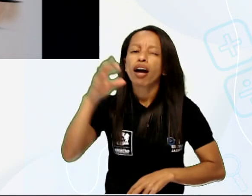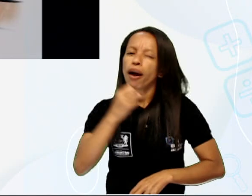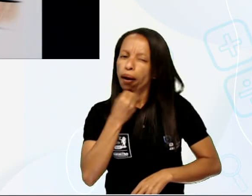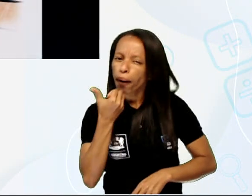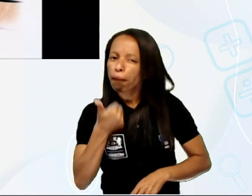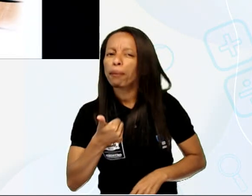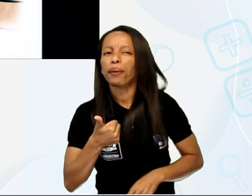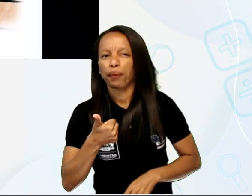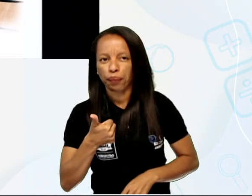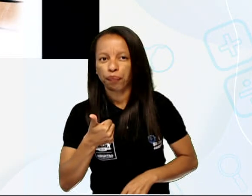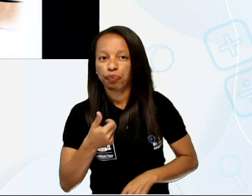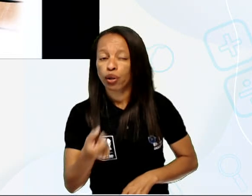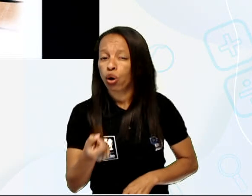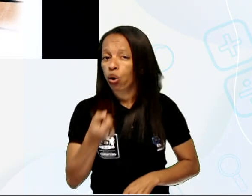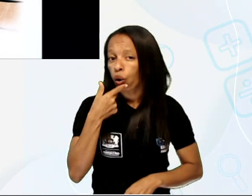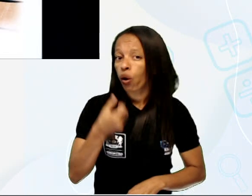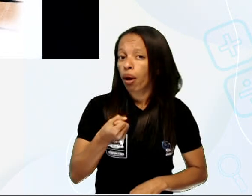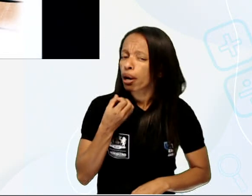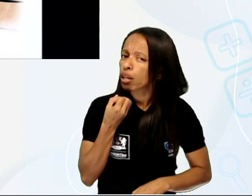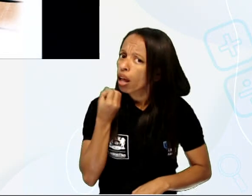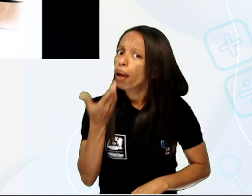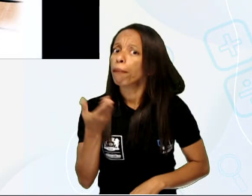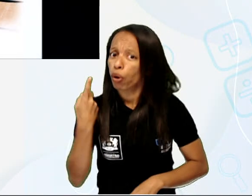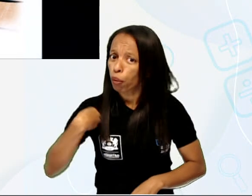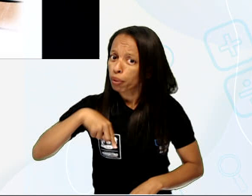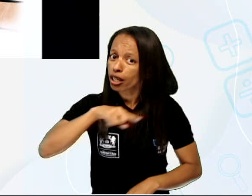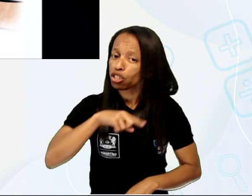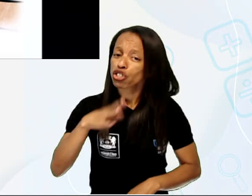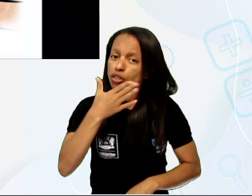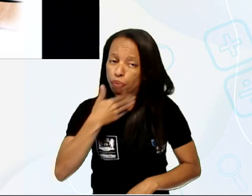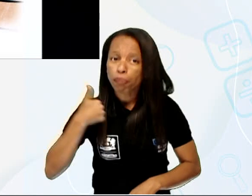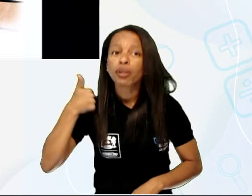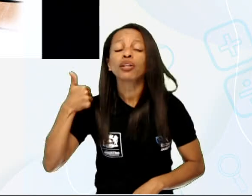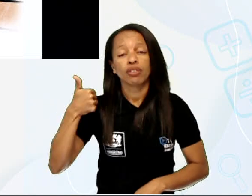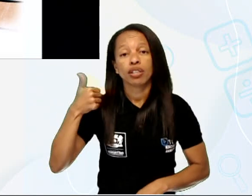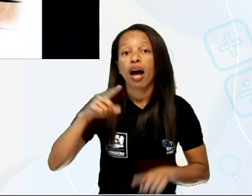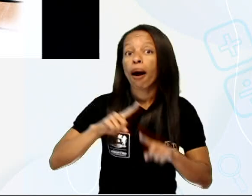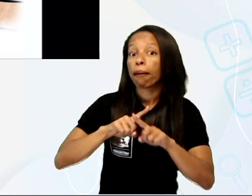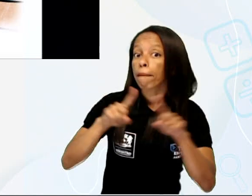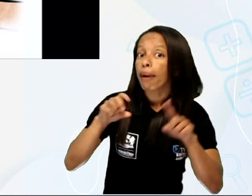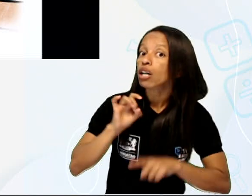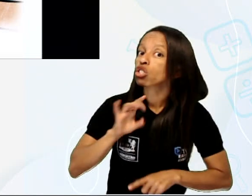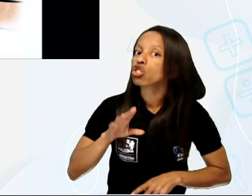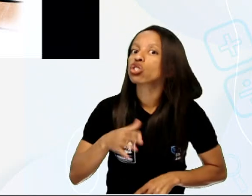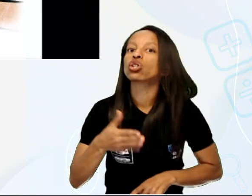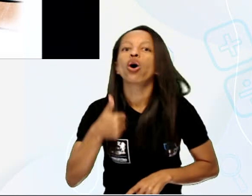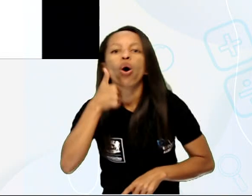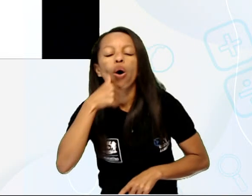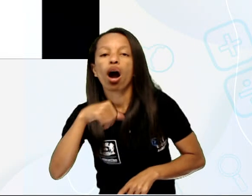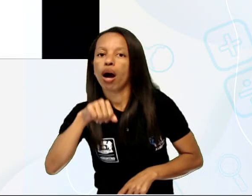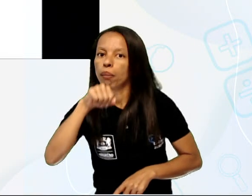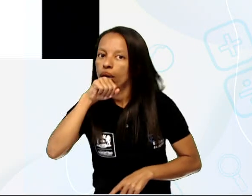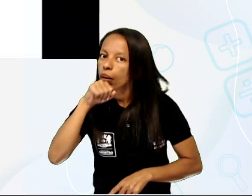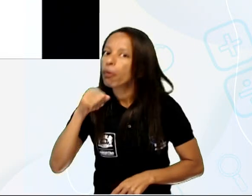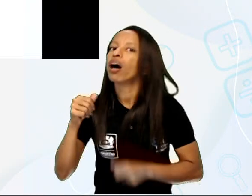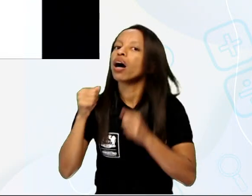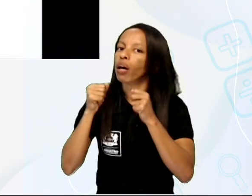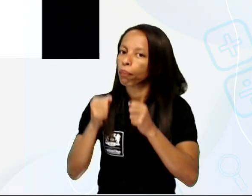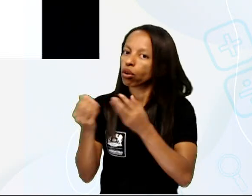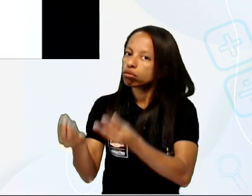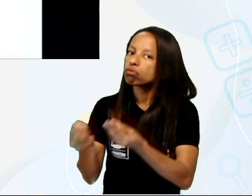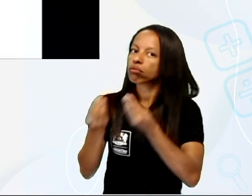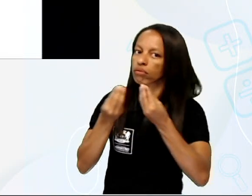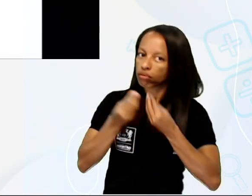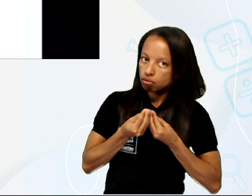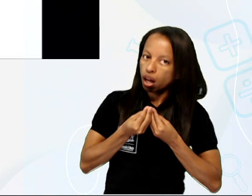O remédio é bom para a gente melhorar, mas só a mamãe deve nos dar. Por isso, a todo